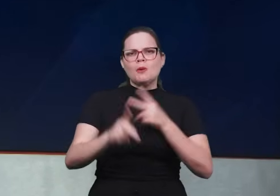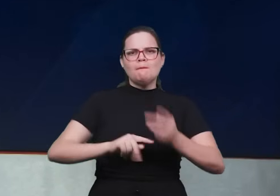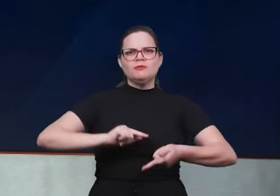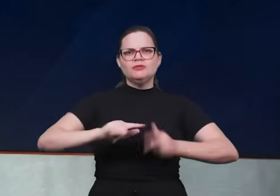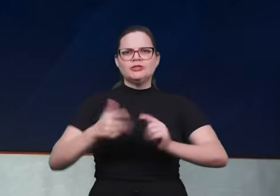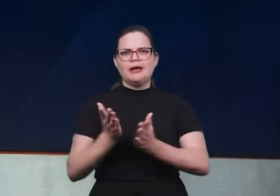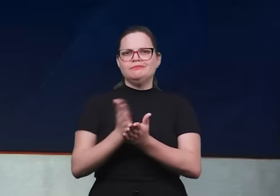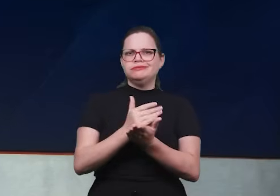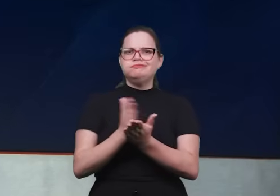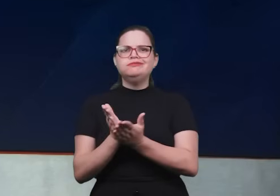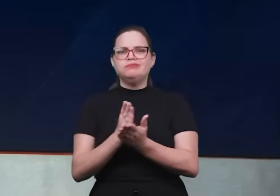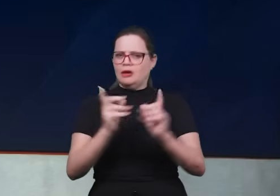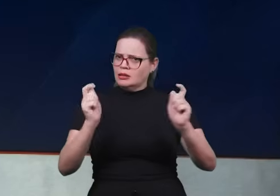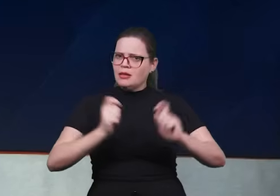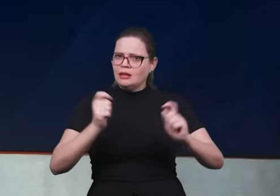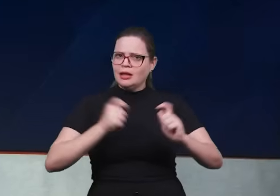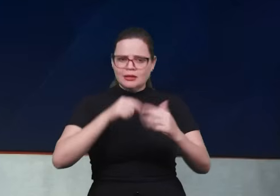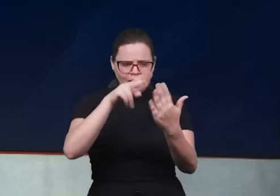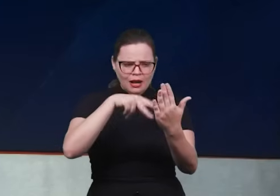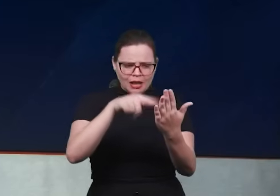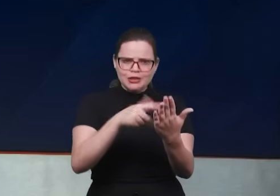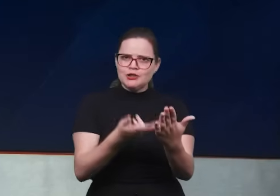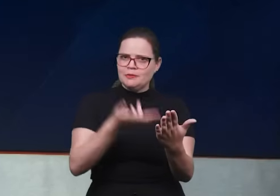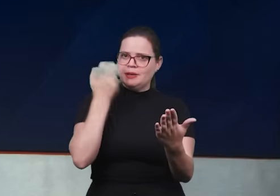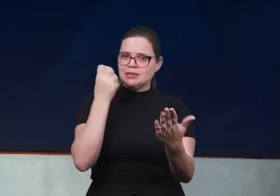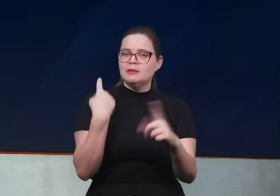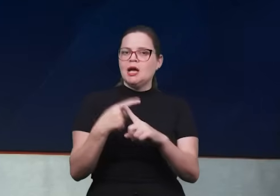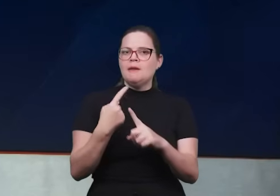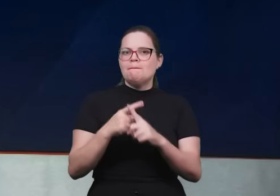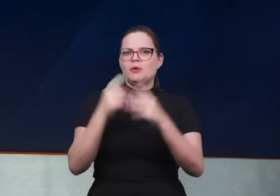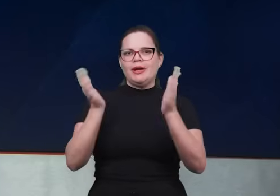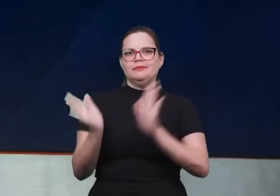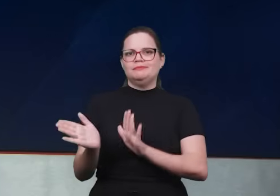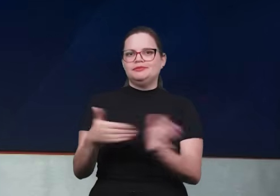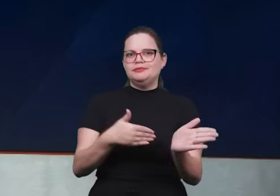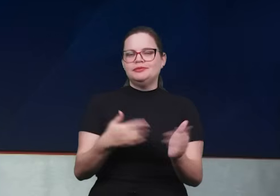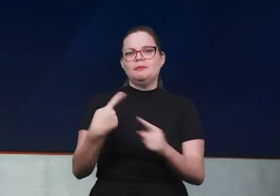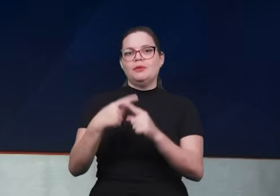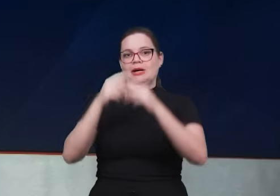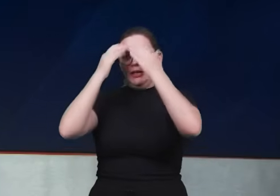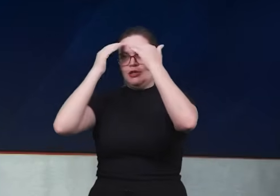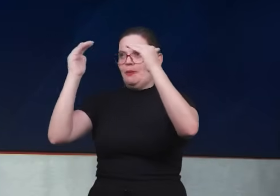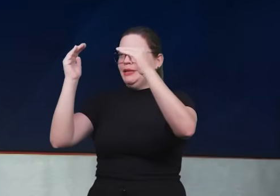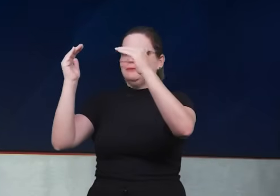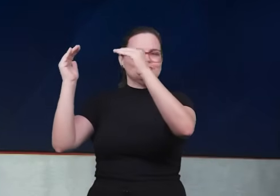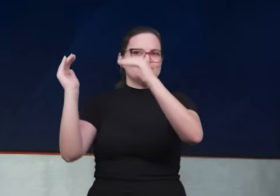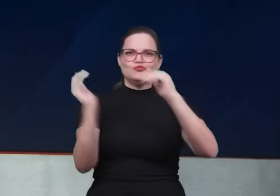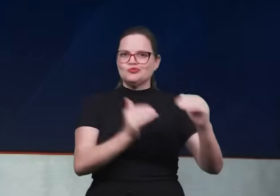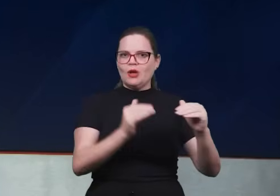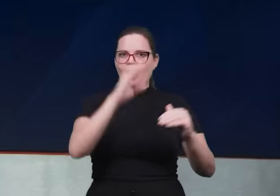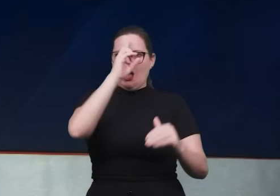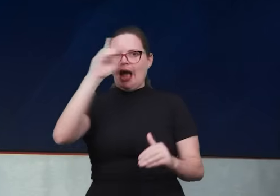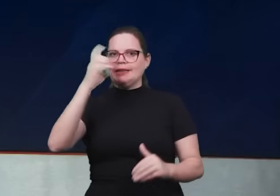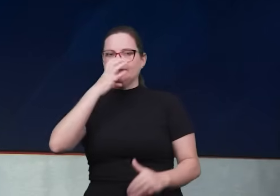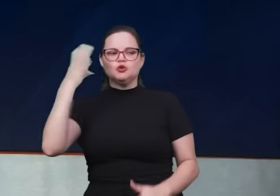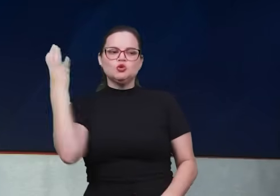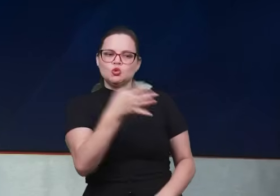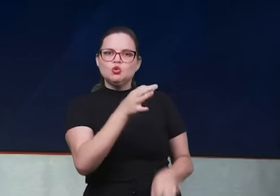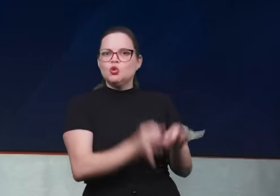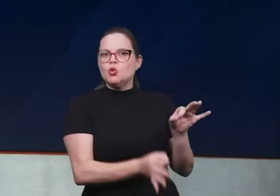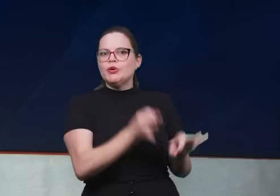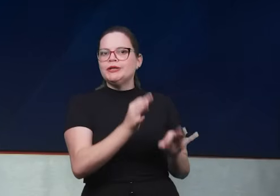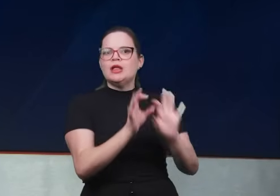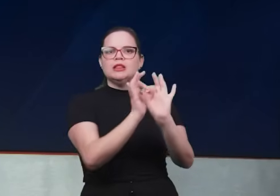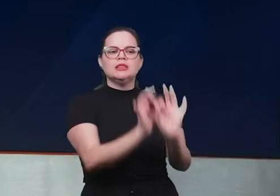dos israelitas. Desobediência seguida de repreensão de Deus, o que permitiu que seus inimigos ao